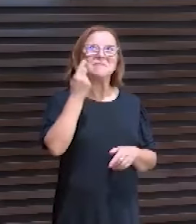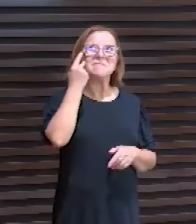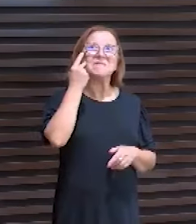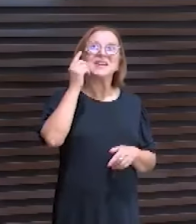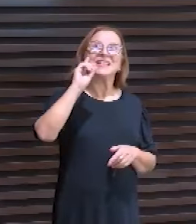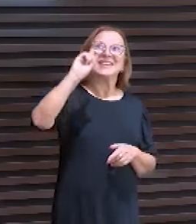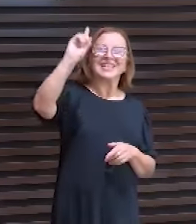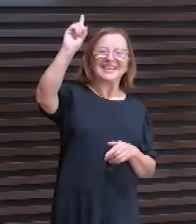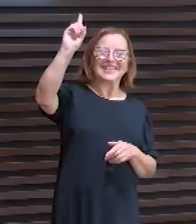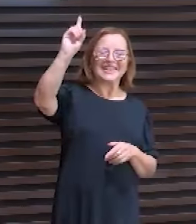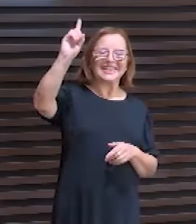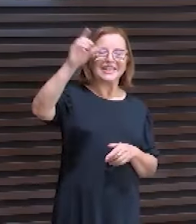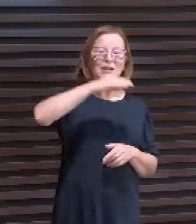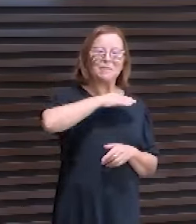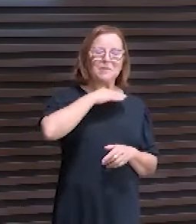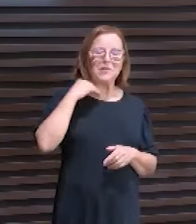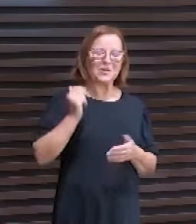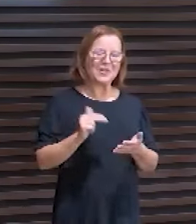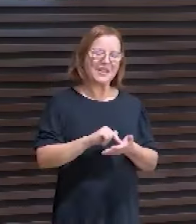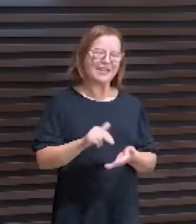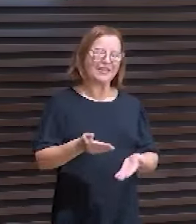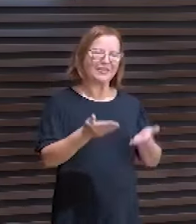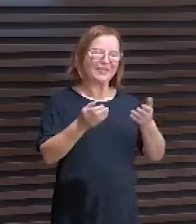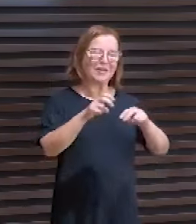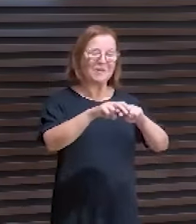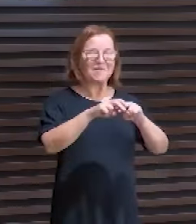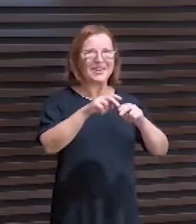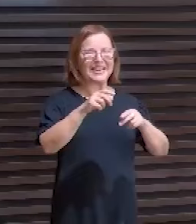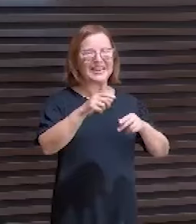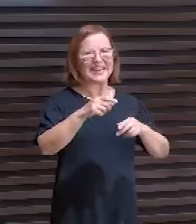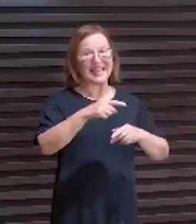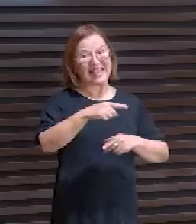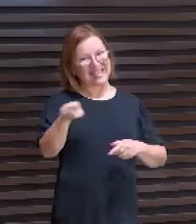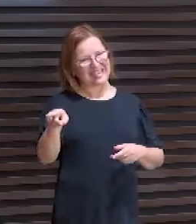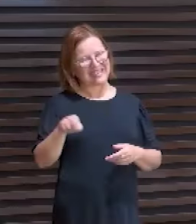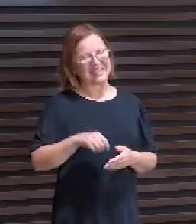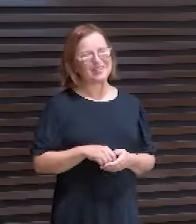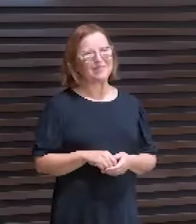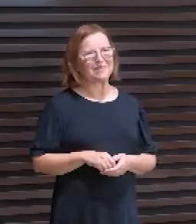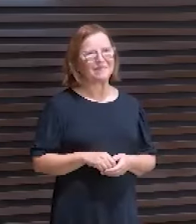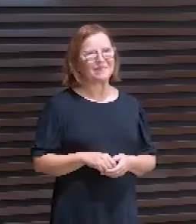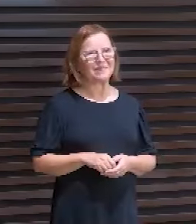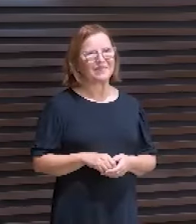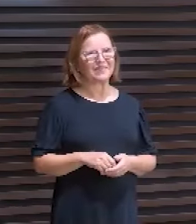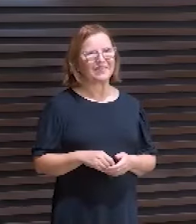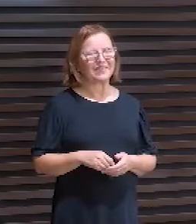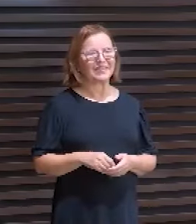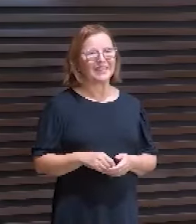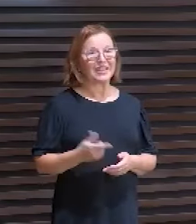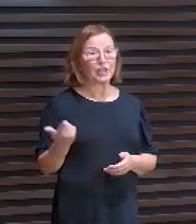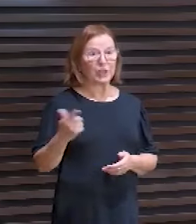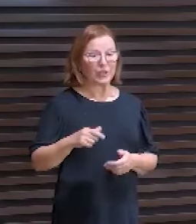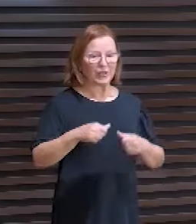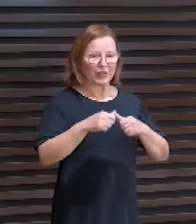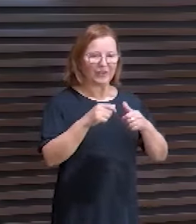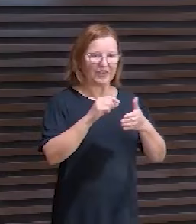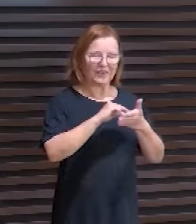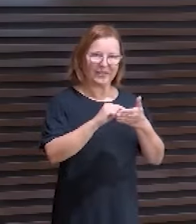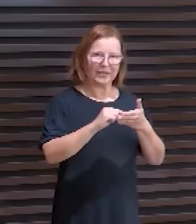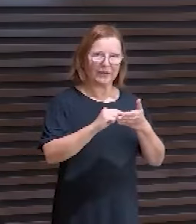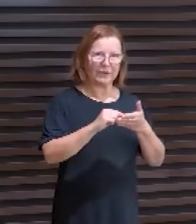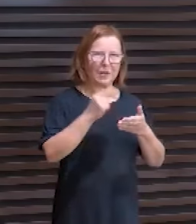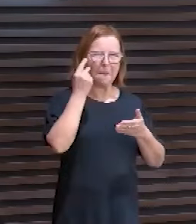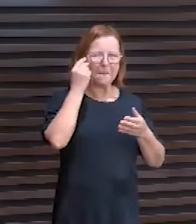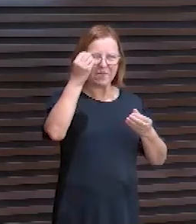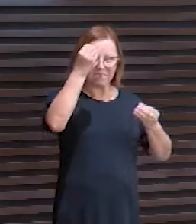eles morreu e itou veja que nós estamos repetindo o versículo para que fique bem gravado